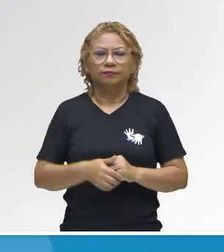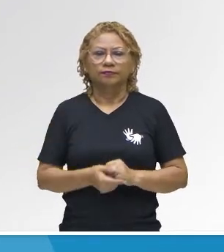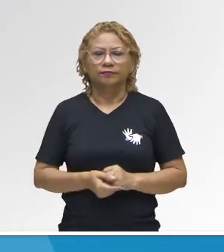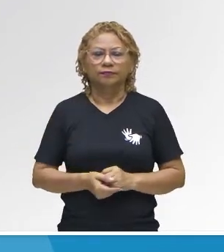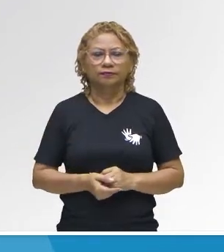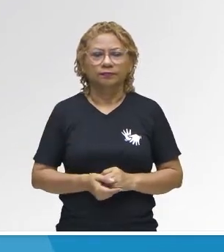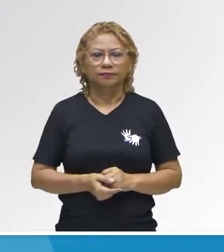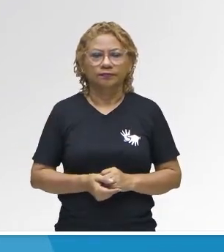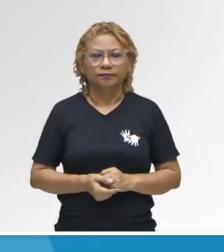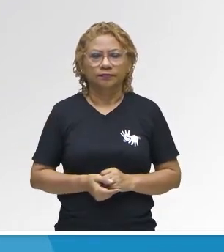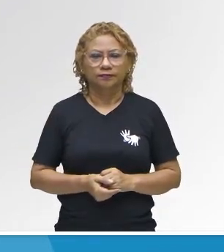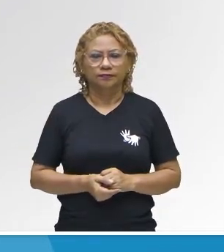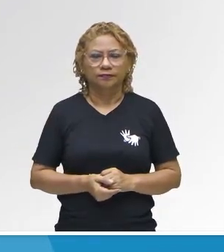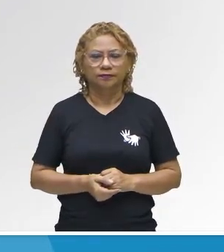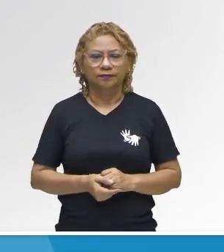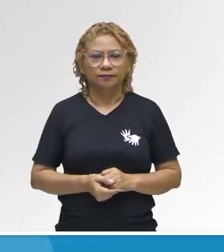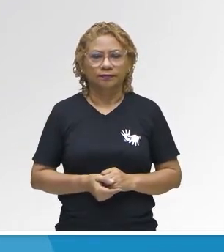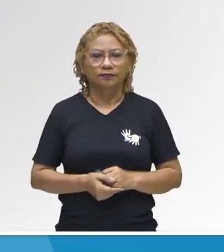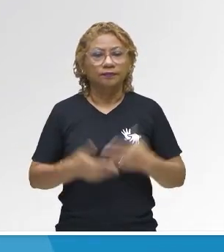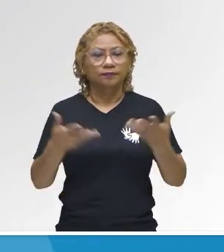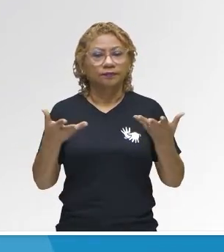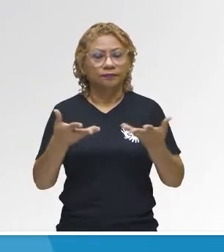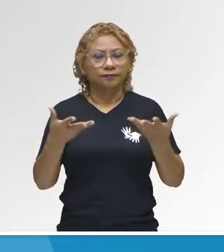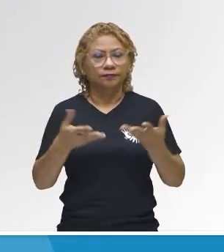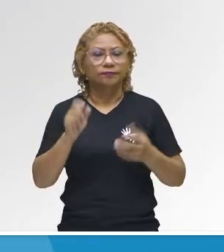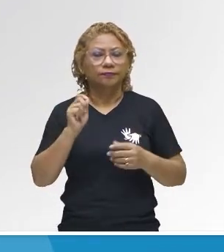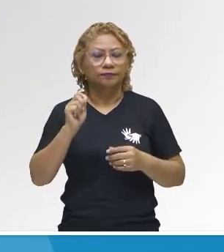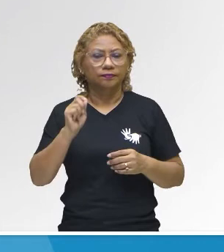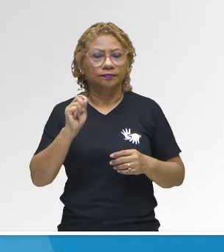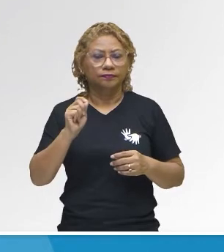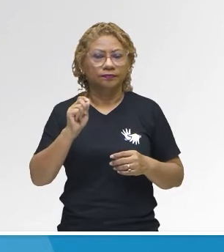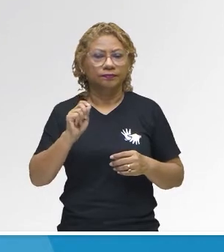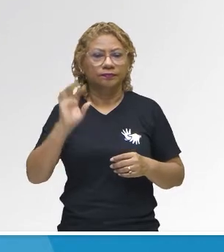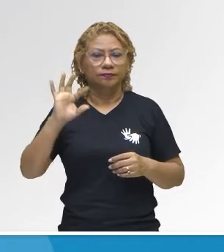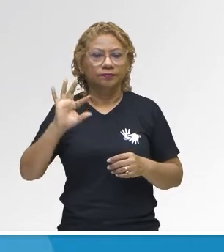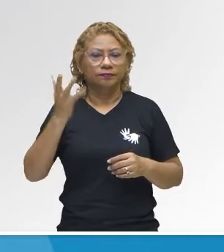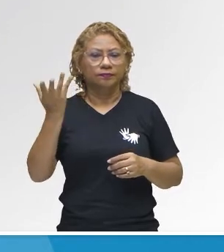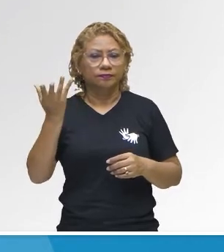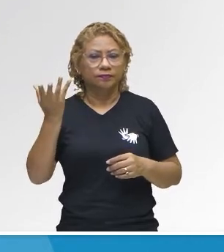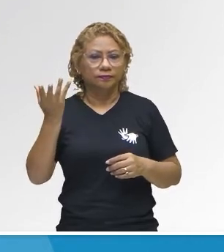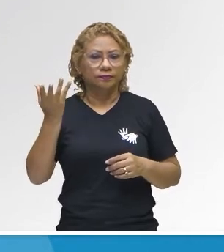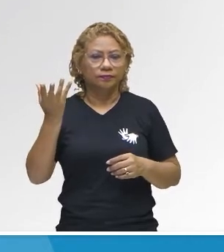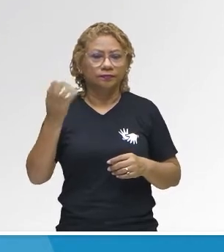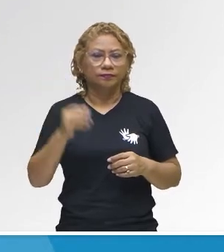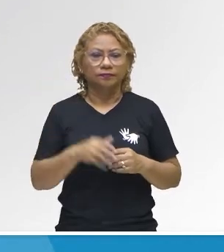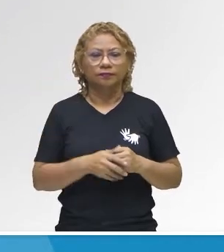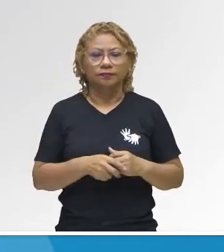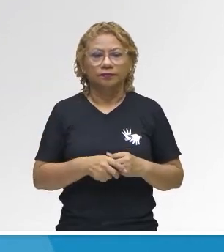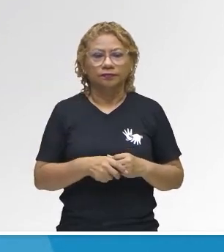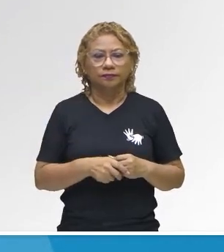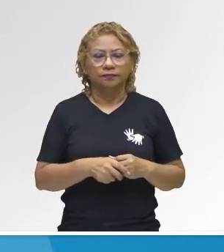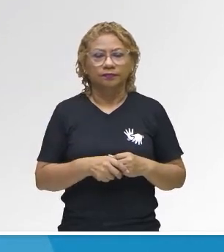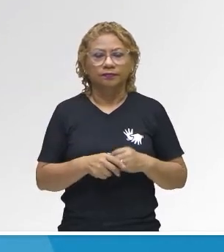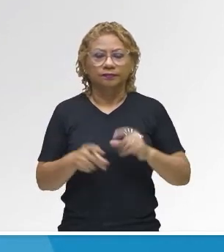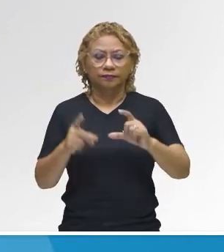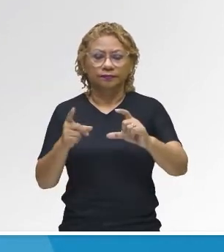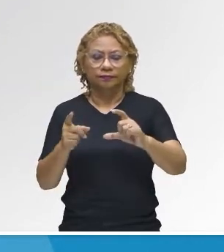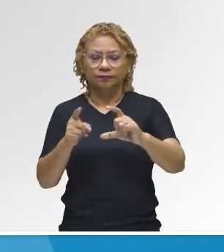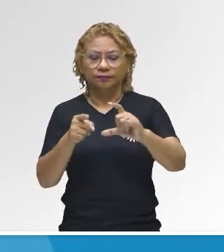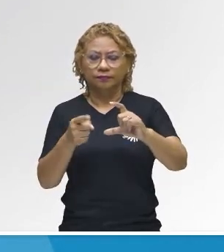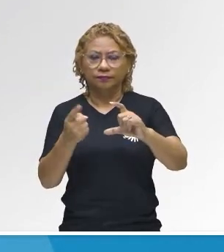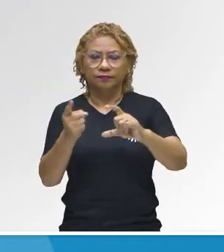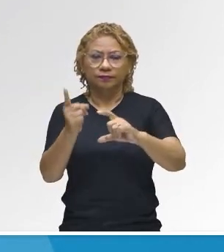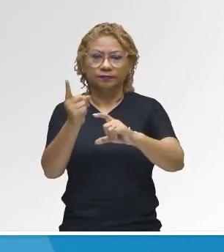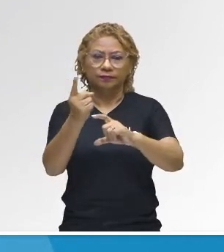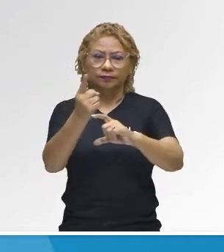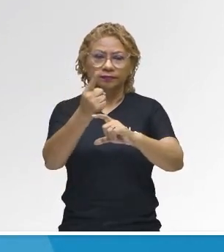Agora, o que acontece quando a gente continua aqui no sentido anti-horário?